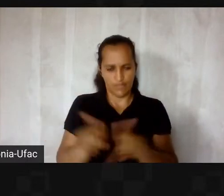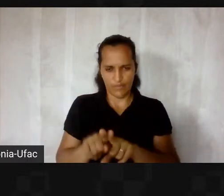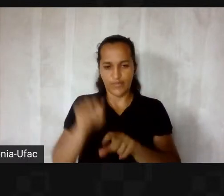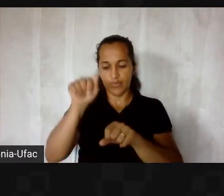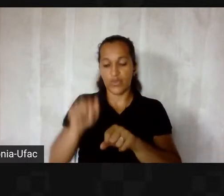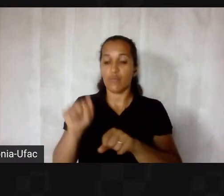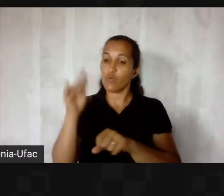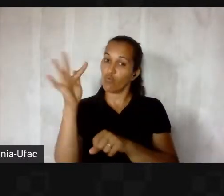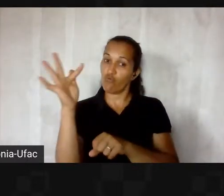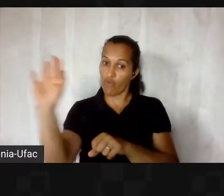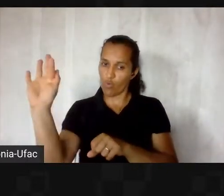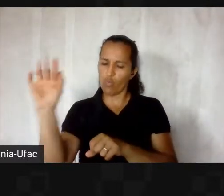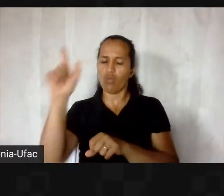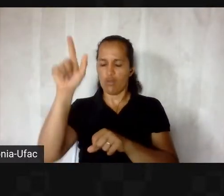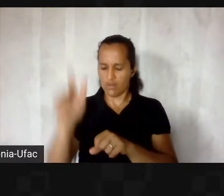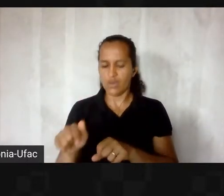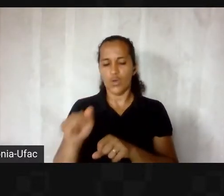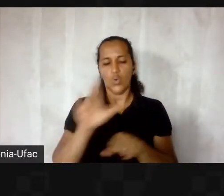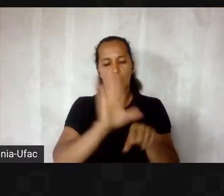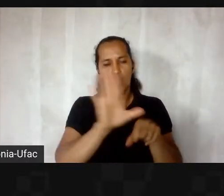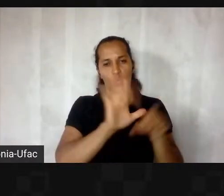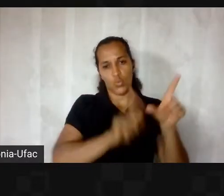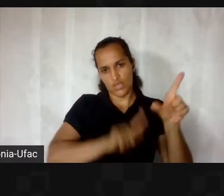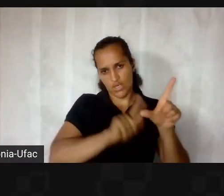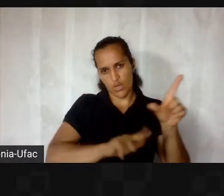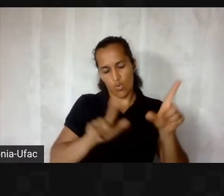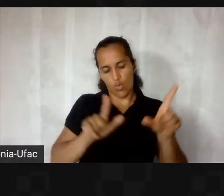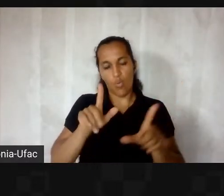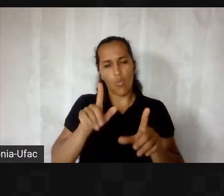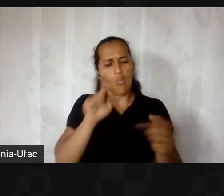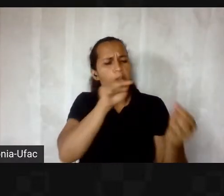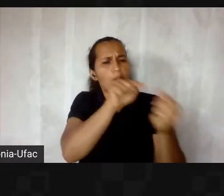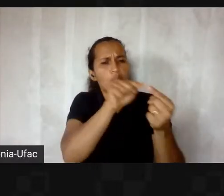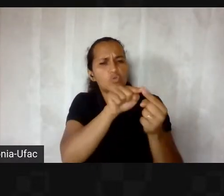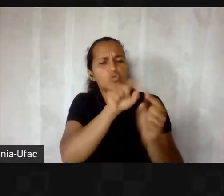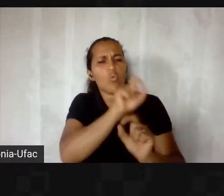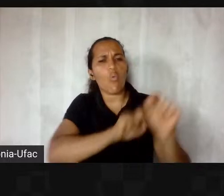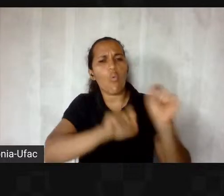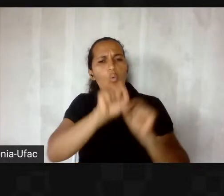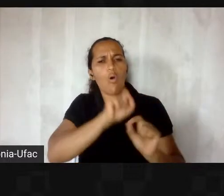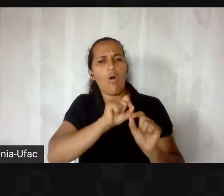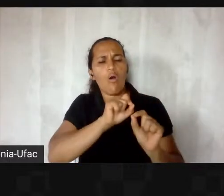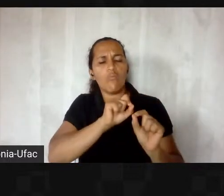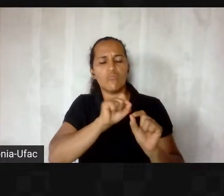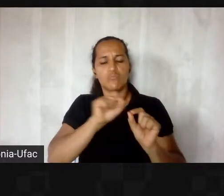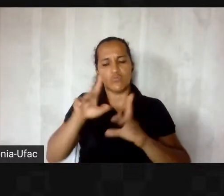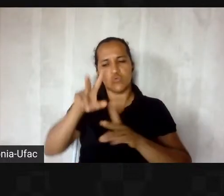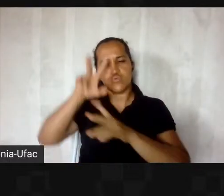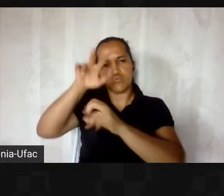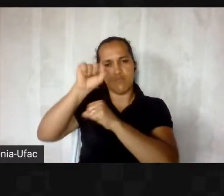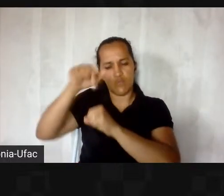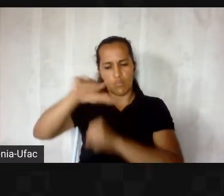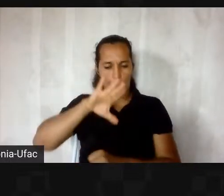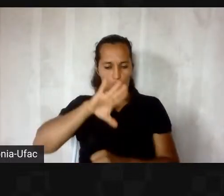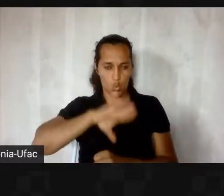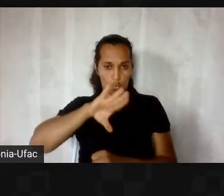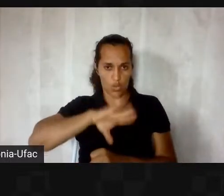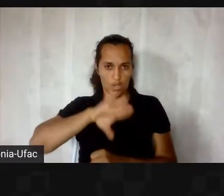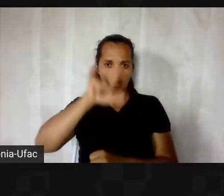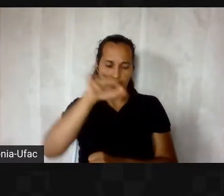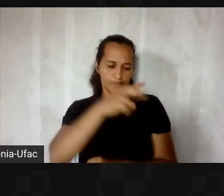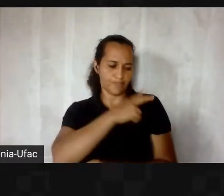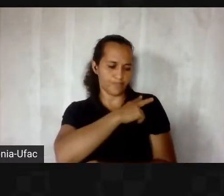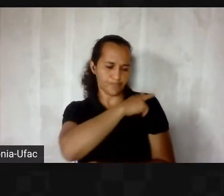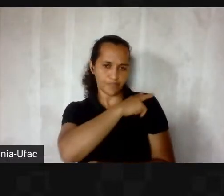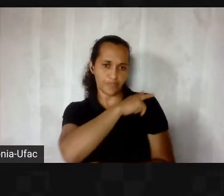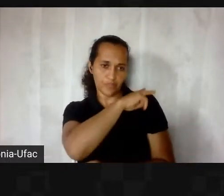de letra. Com o objetivo de fortalecer a área de português, das escolas de ensino fundamental e médio. Essa